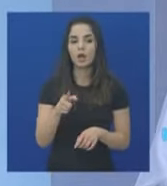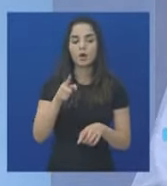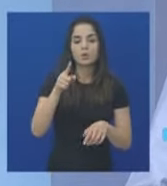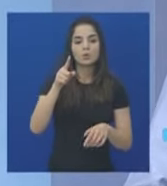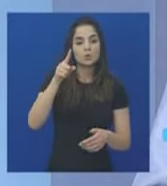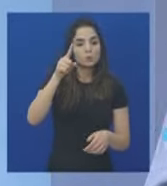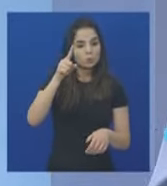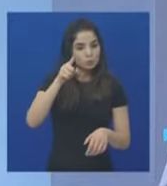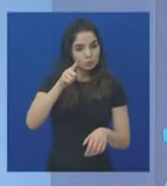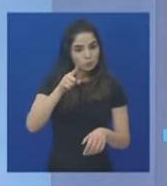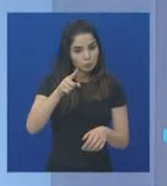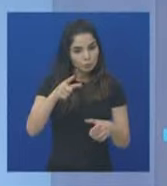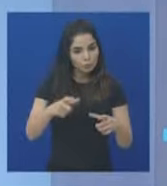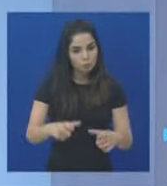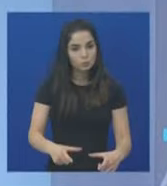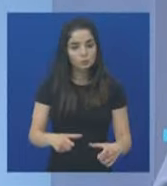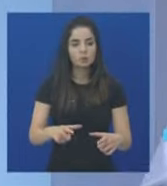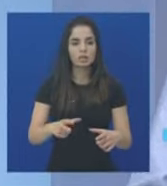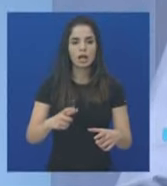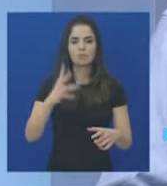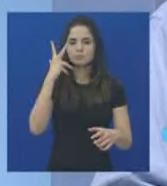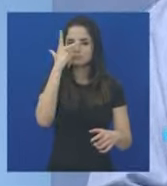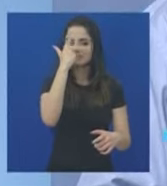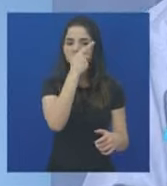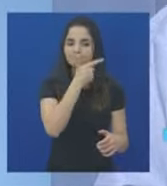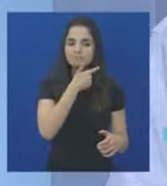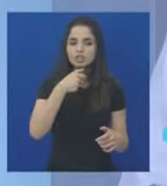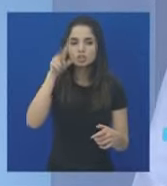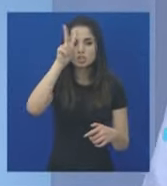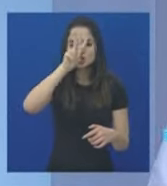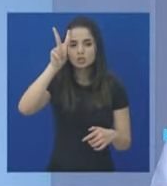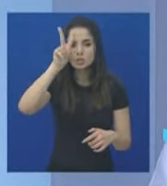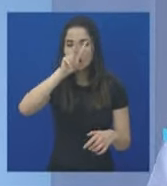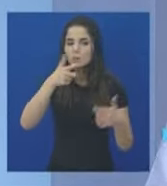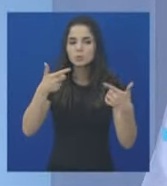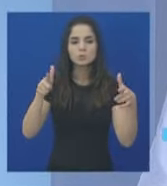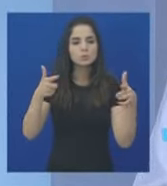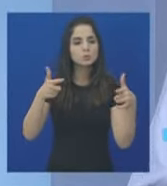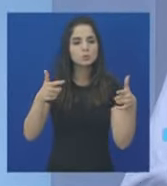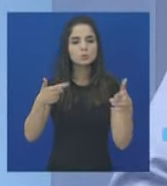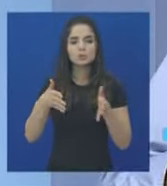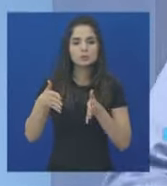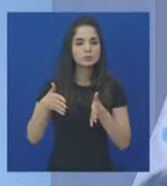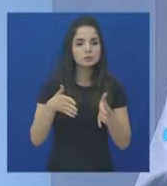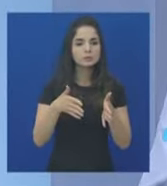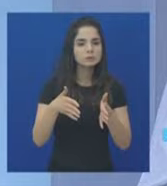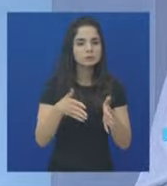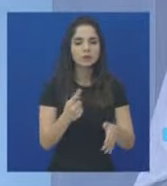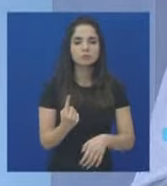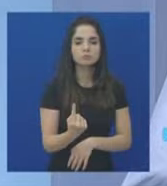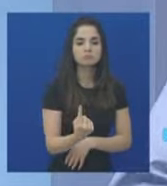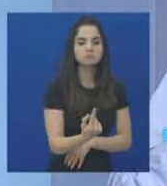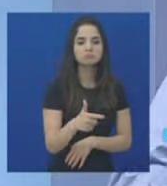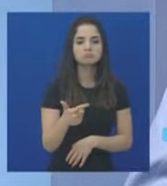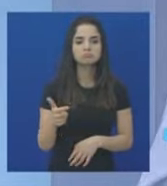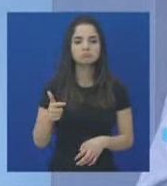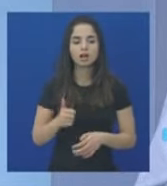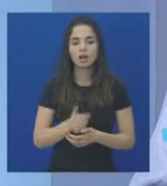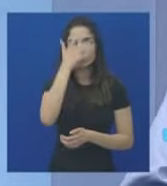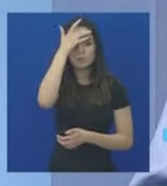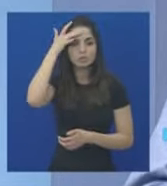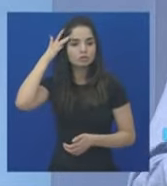turísticas, os nossos monumentos históricos, nós não temos projetos de acessibilidade. Então, tanto o morador de Cabo Frio quanto